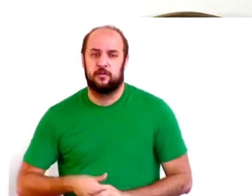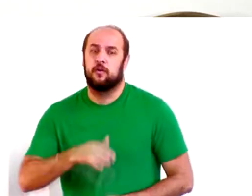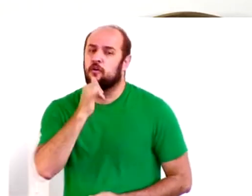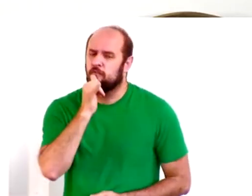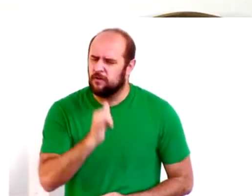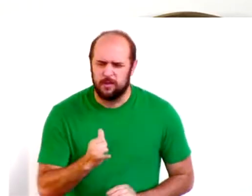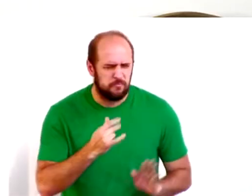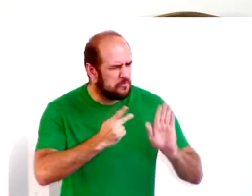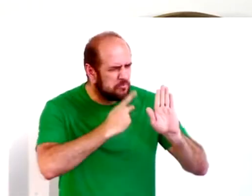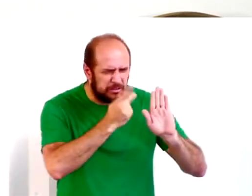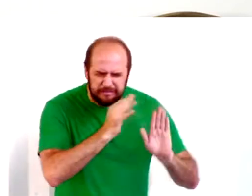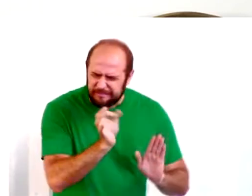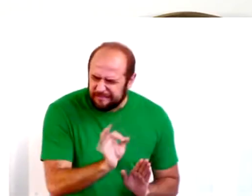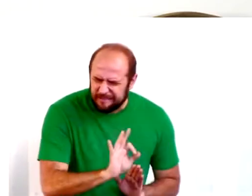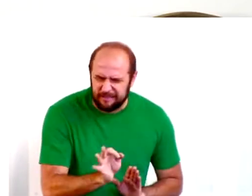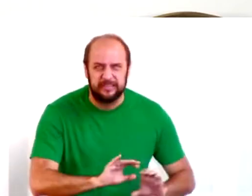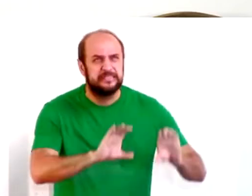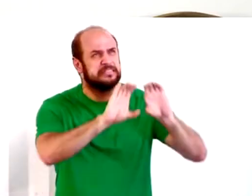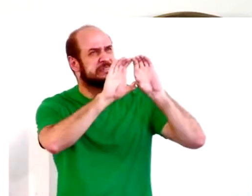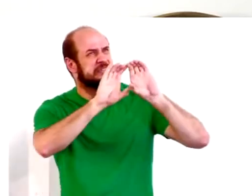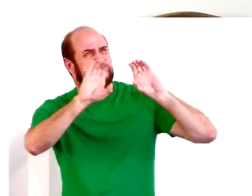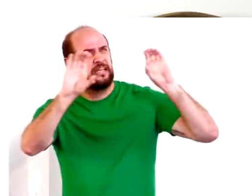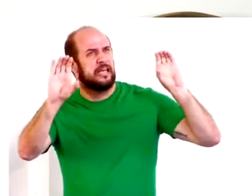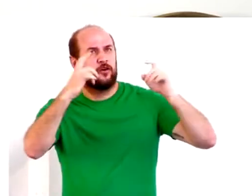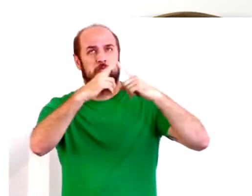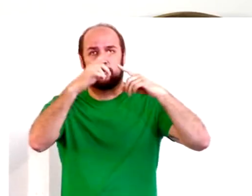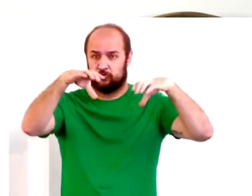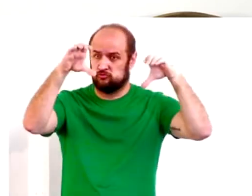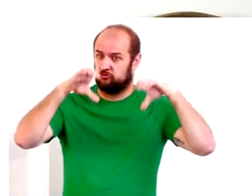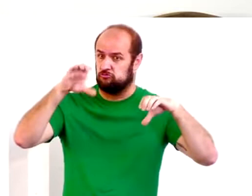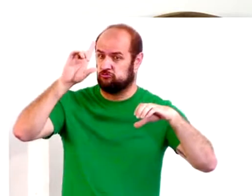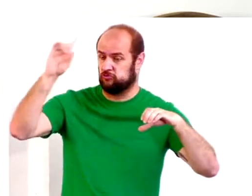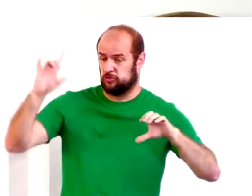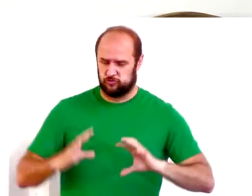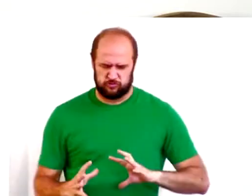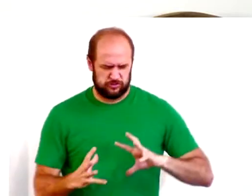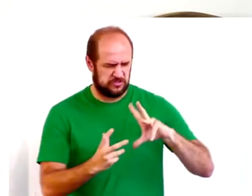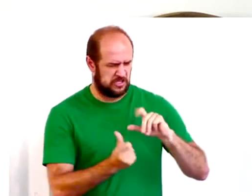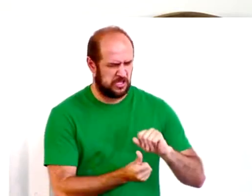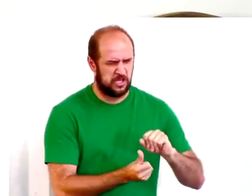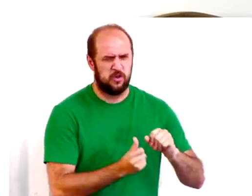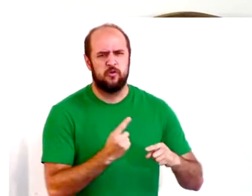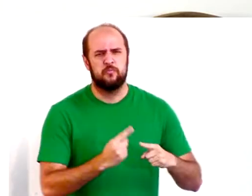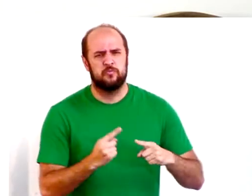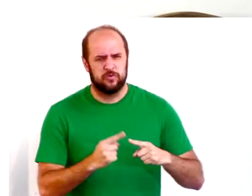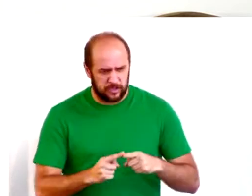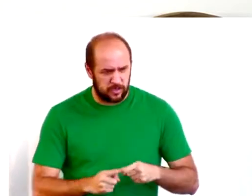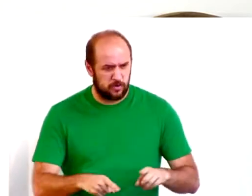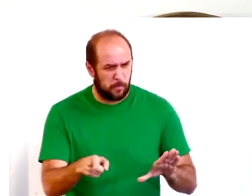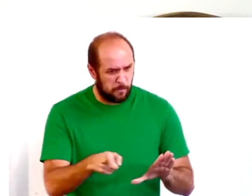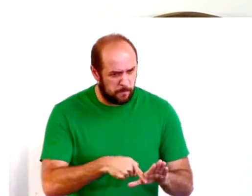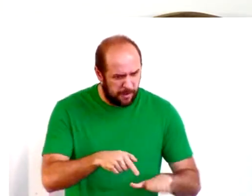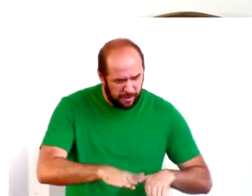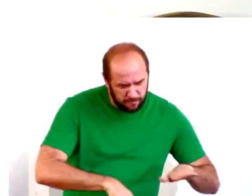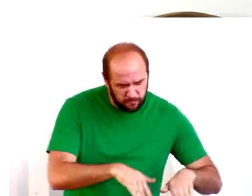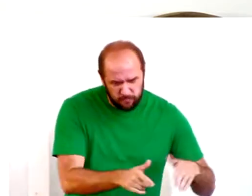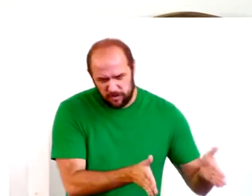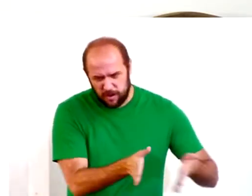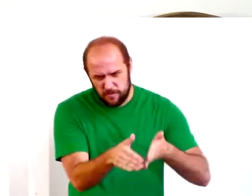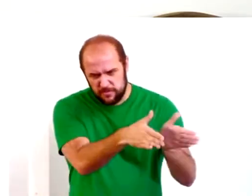algum jureis, nem pelo céu, por ser o trono de Deus, nem pela terra, por ser estrado de seus pés, nem